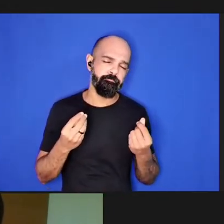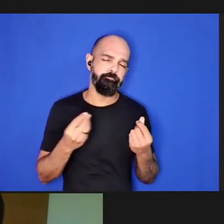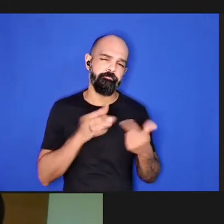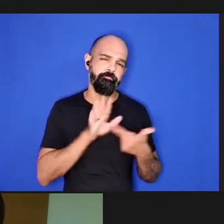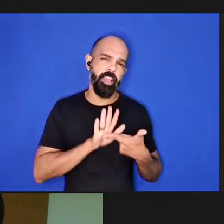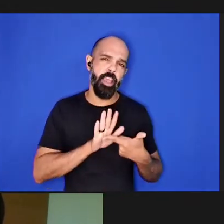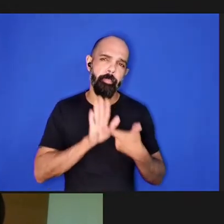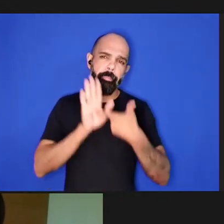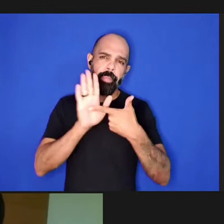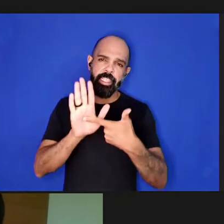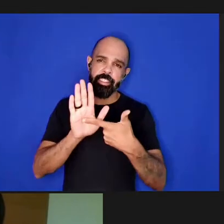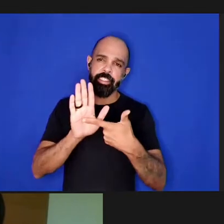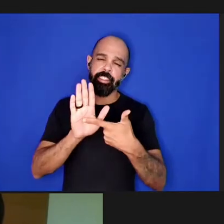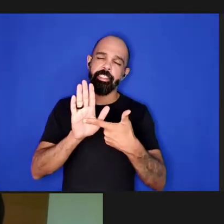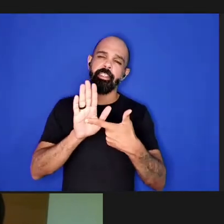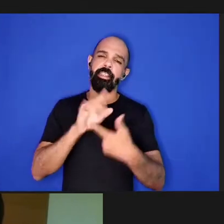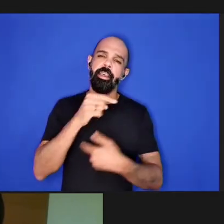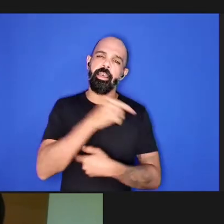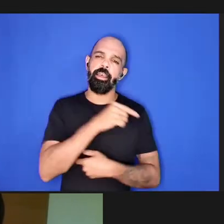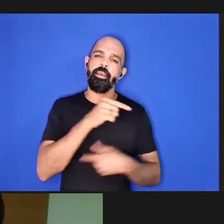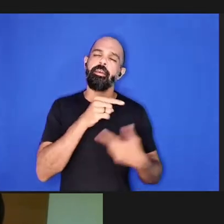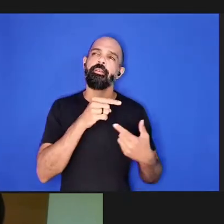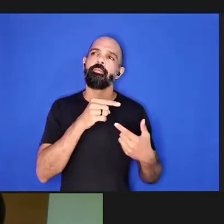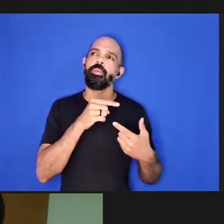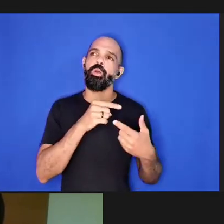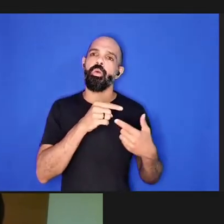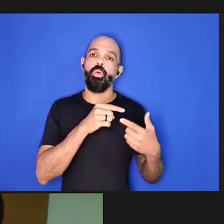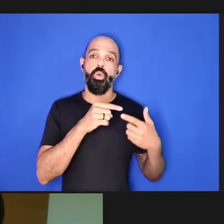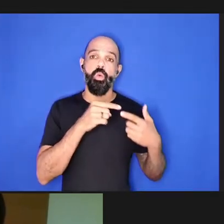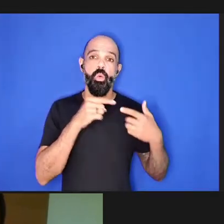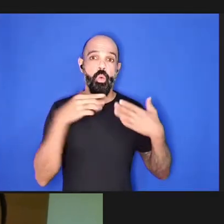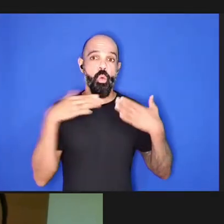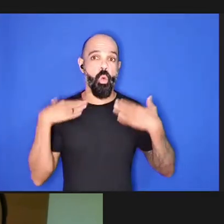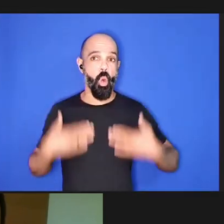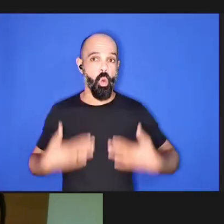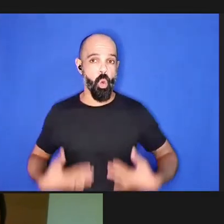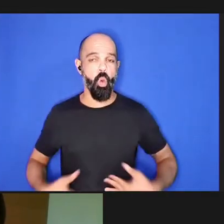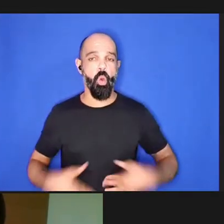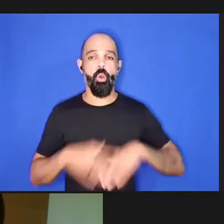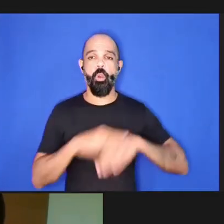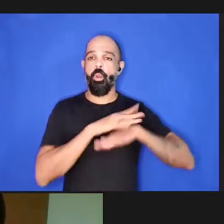apresentar um corpo patologicamente alterado